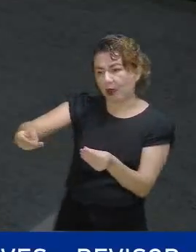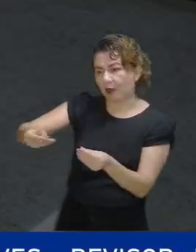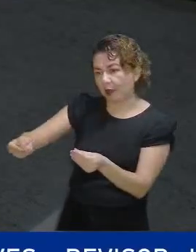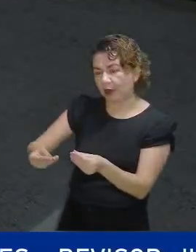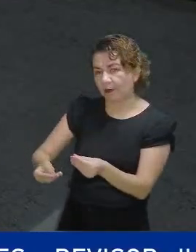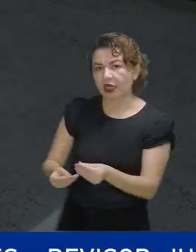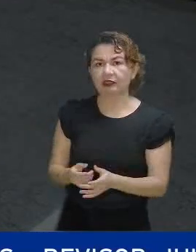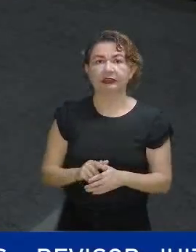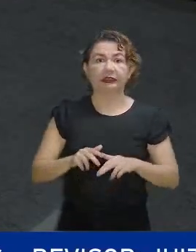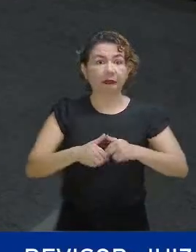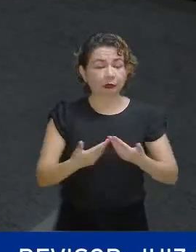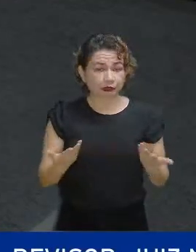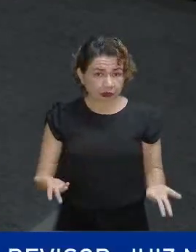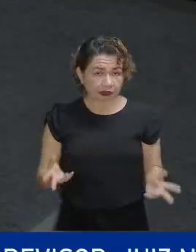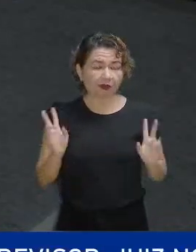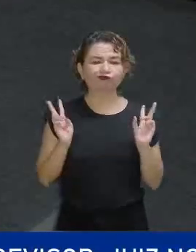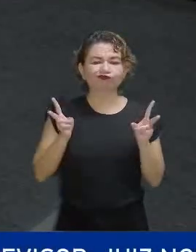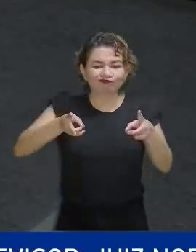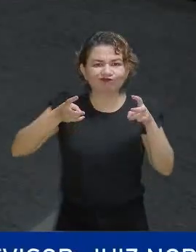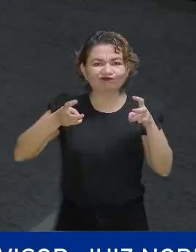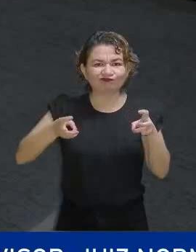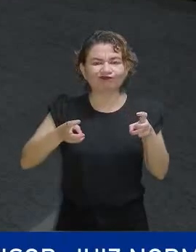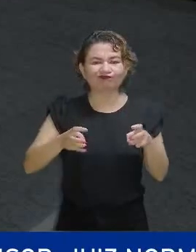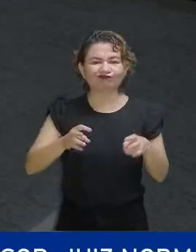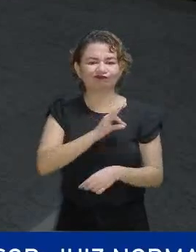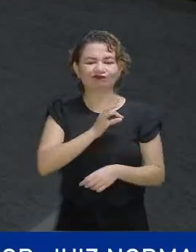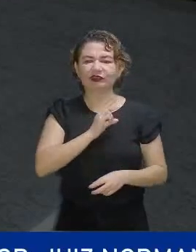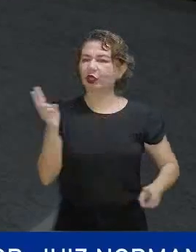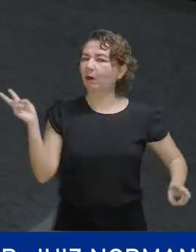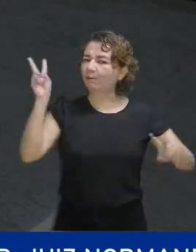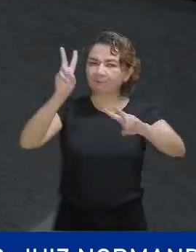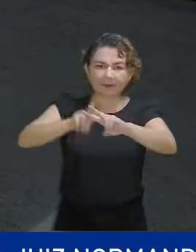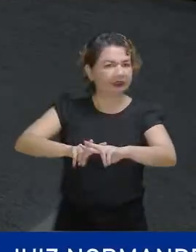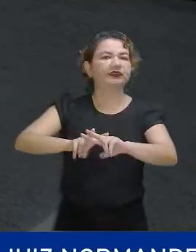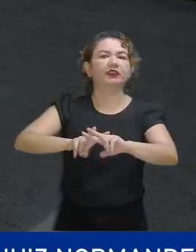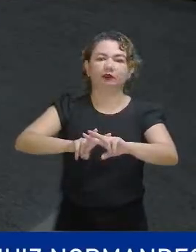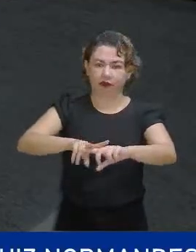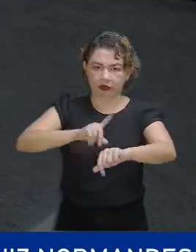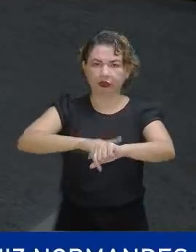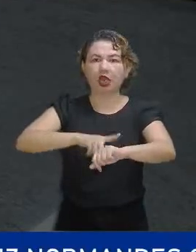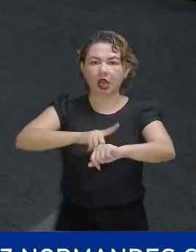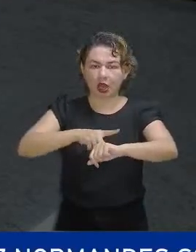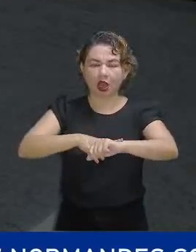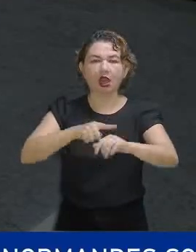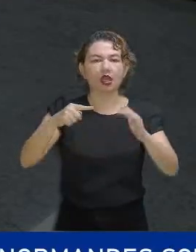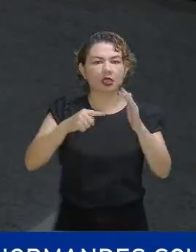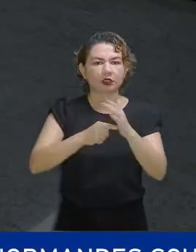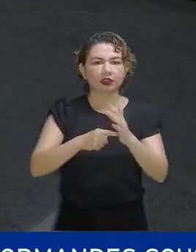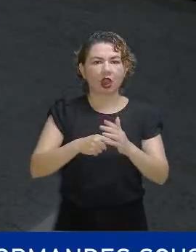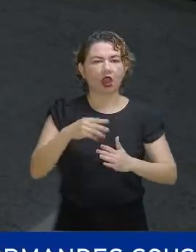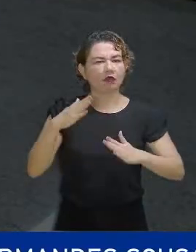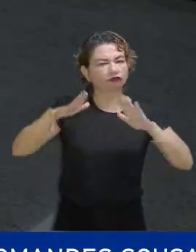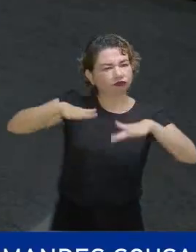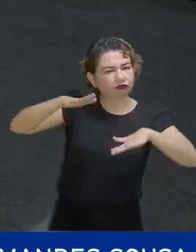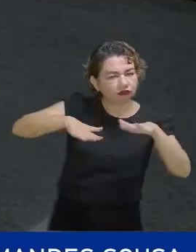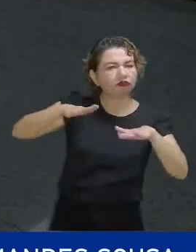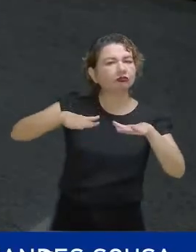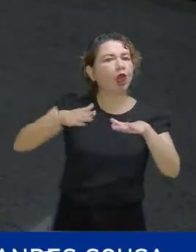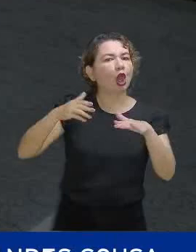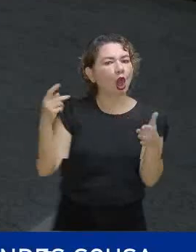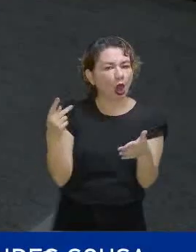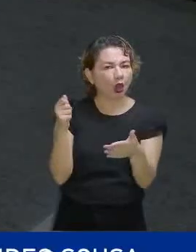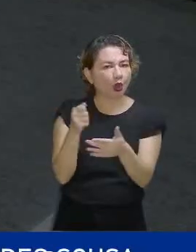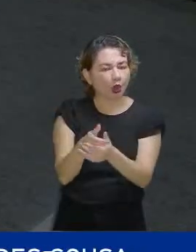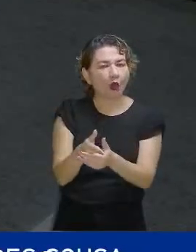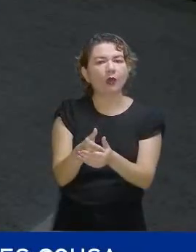E que, diante da situação, os policiais deram voz de prisão em flagrante ao denunciado, sob suspeita de envolvimento com compra de